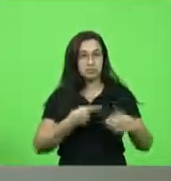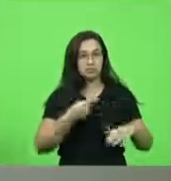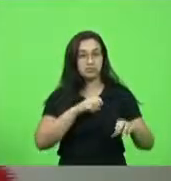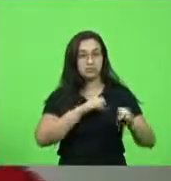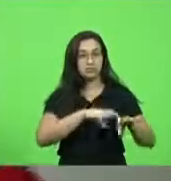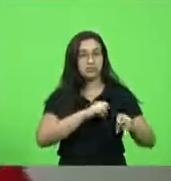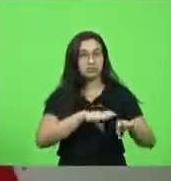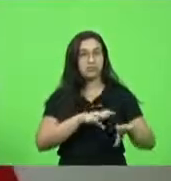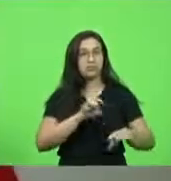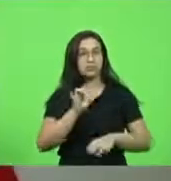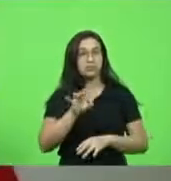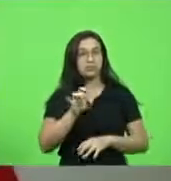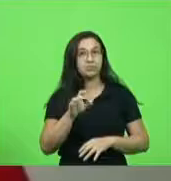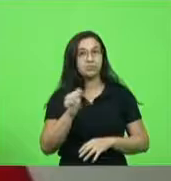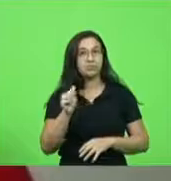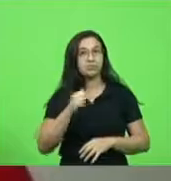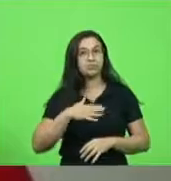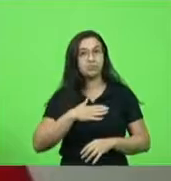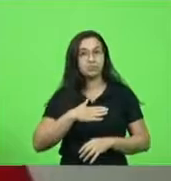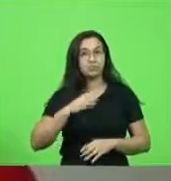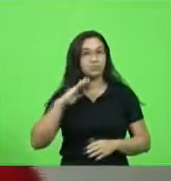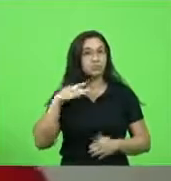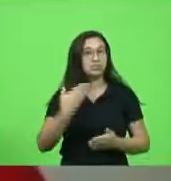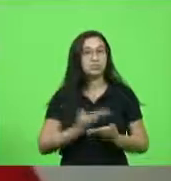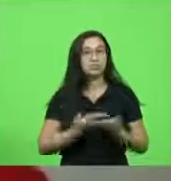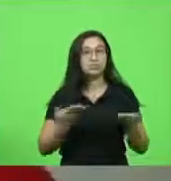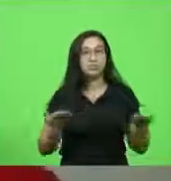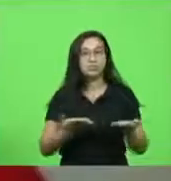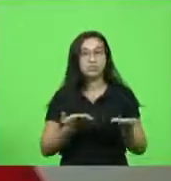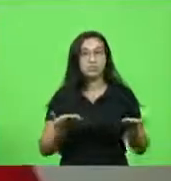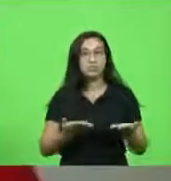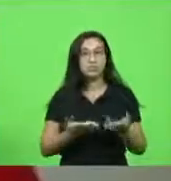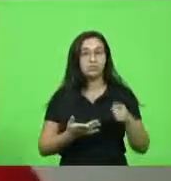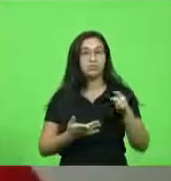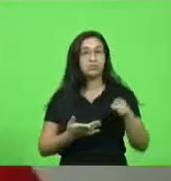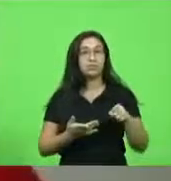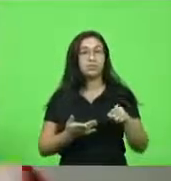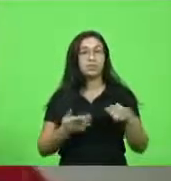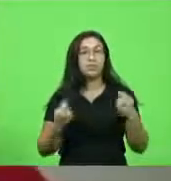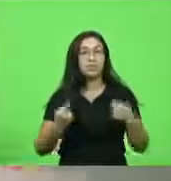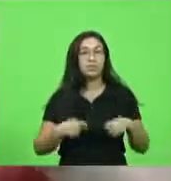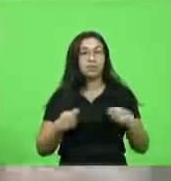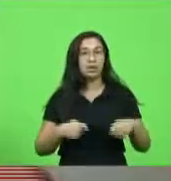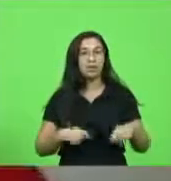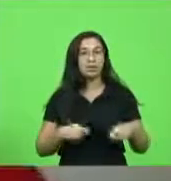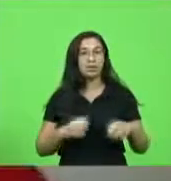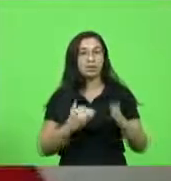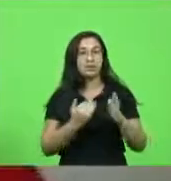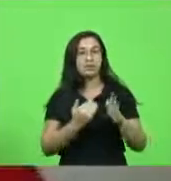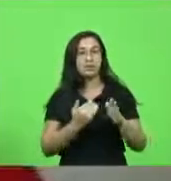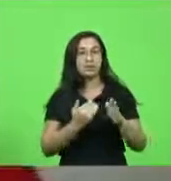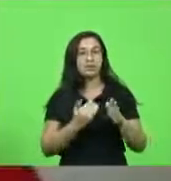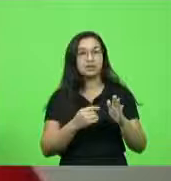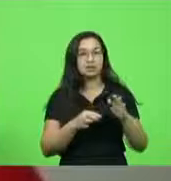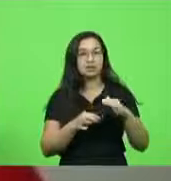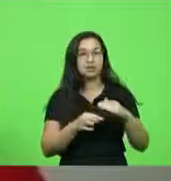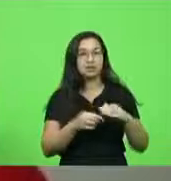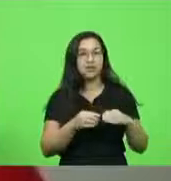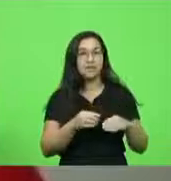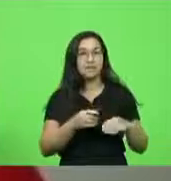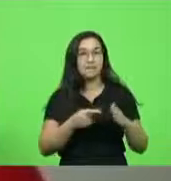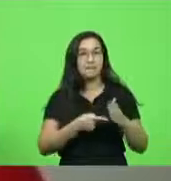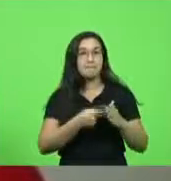somente de agosto até agora, ele tem que ser atropelado, ser colocado em regime de